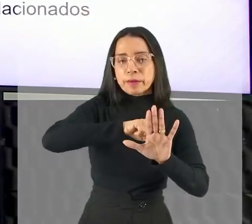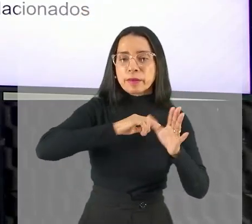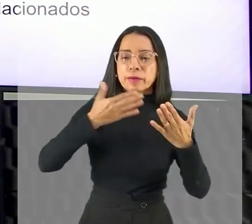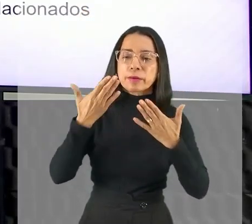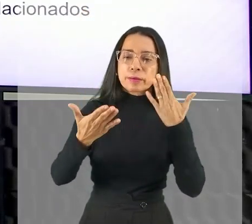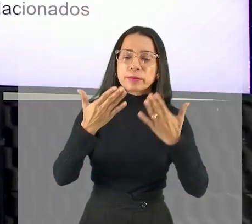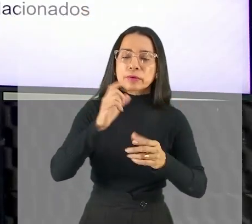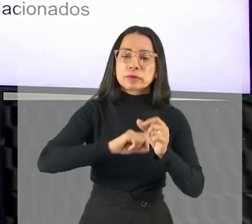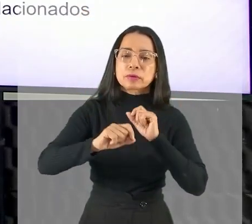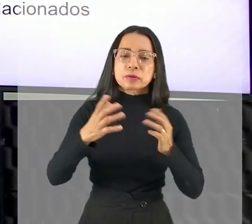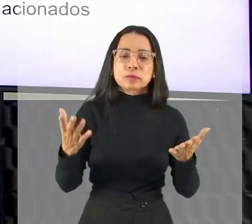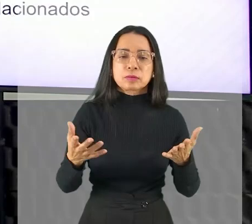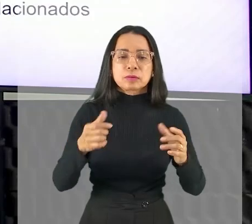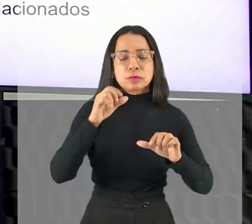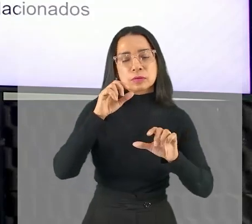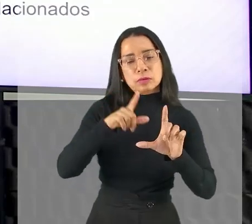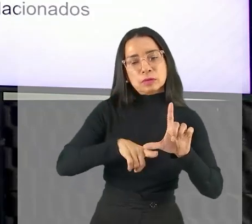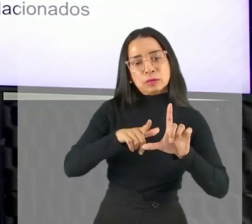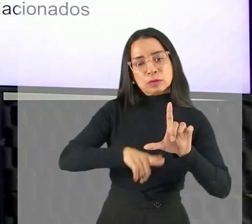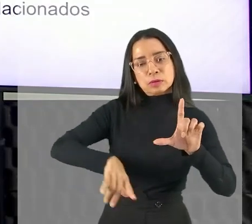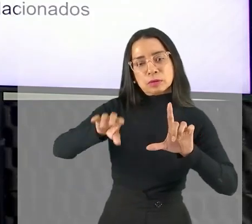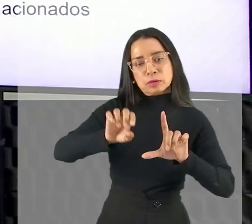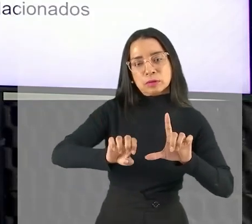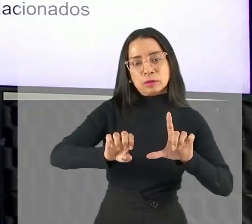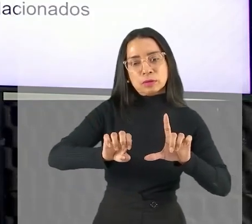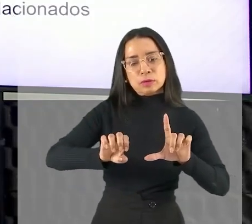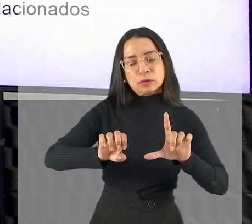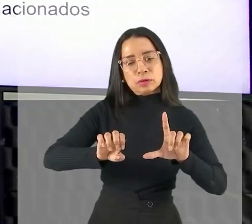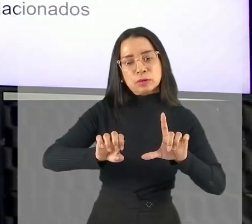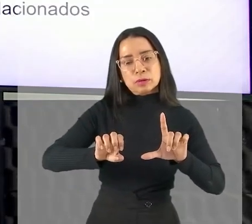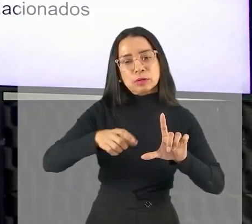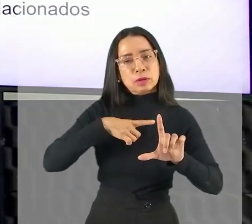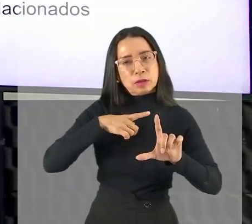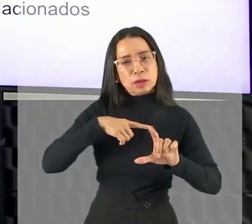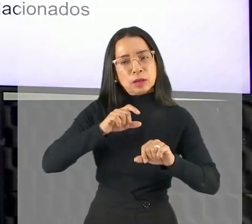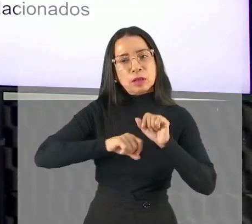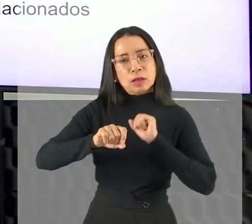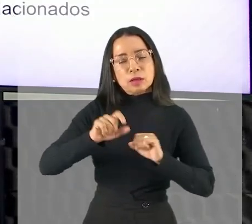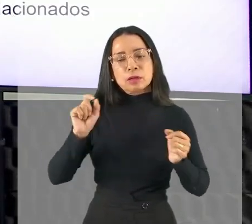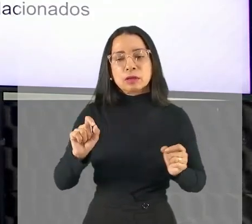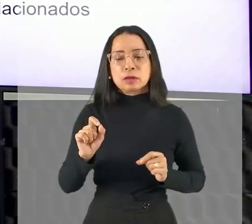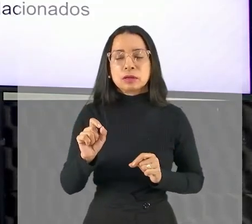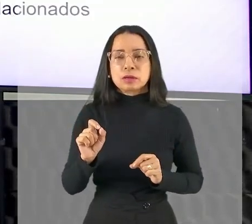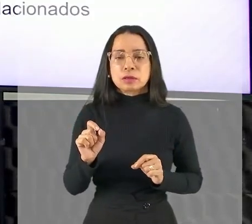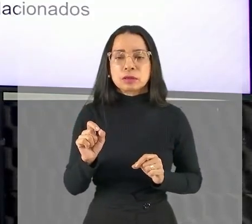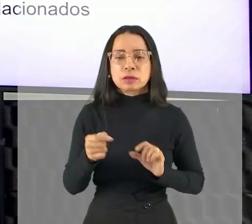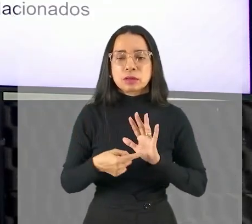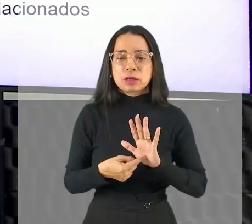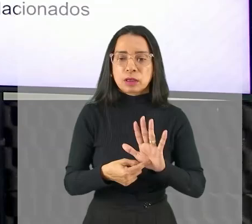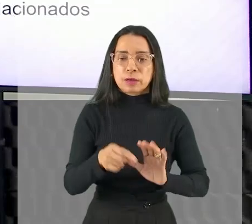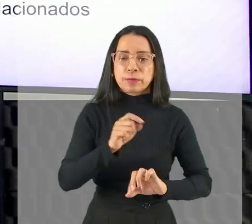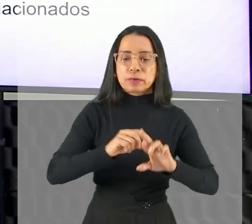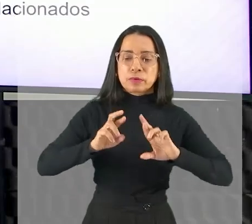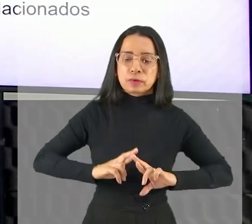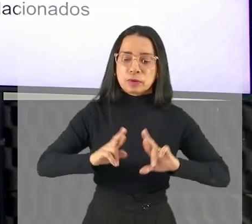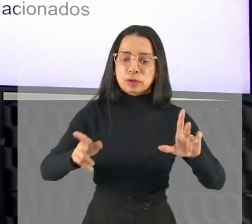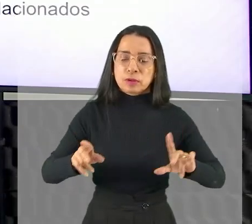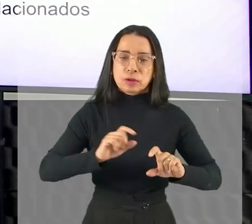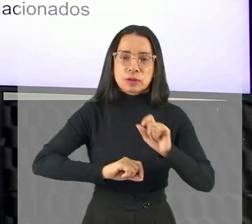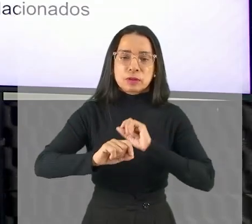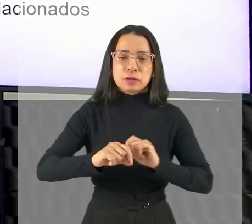de paradigmas relacionados à sensibilidade. Será que a gente tem essa apresentação